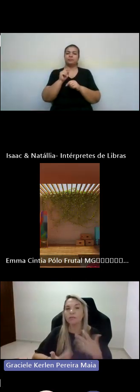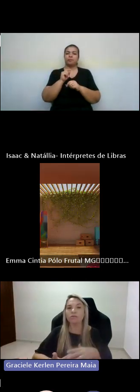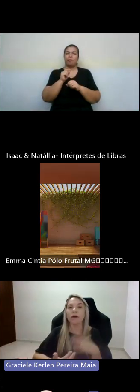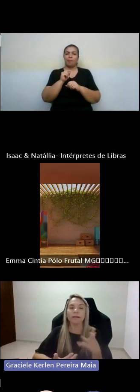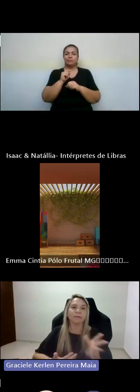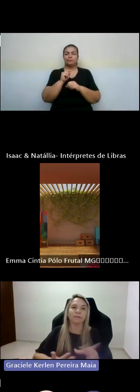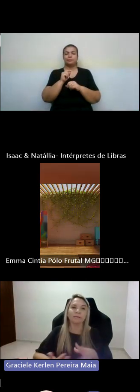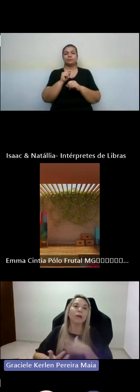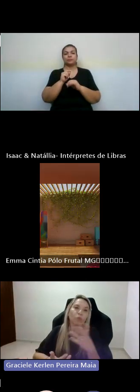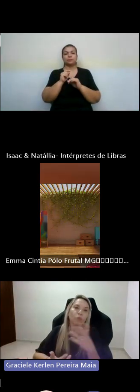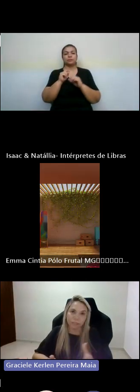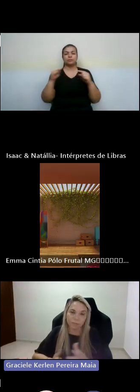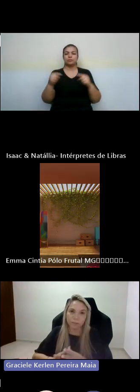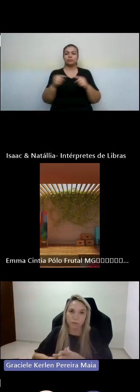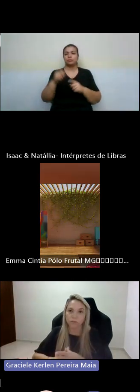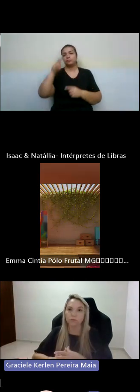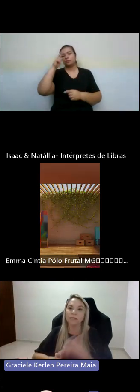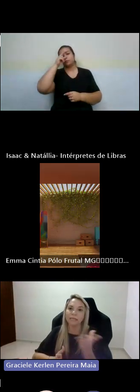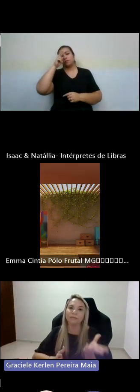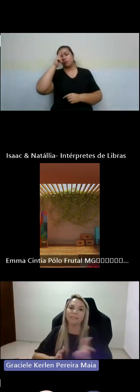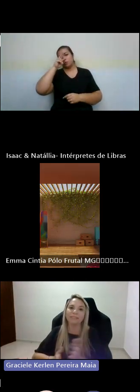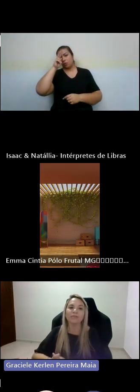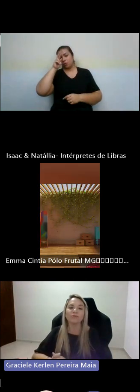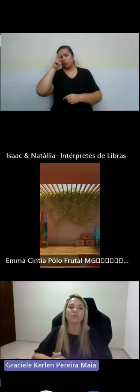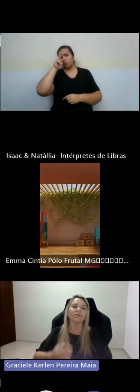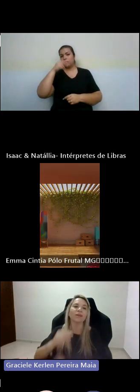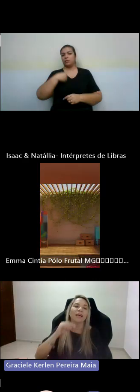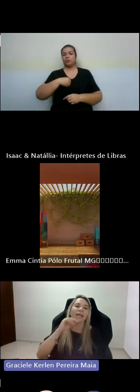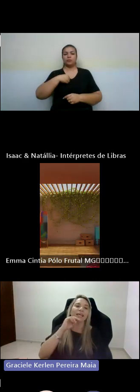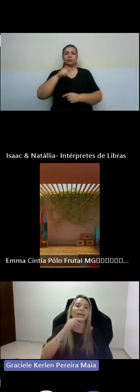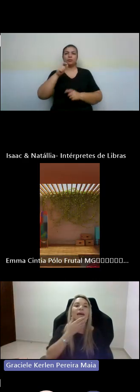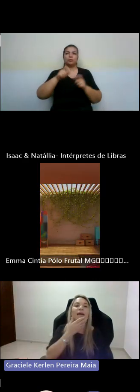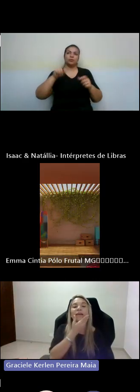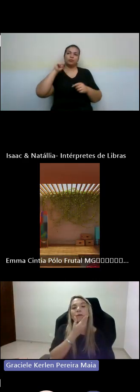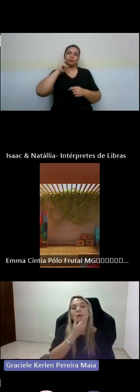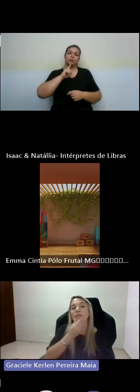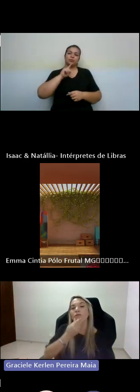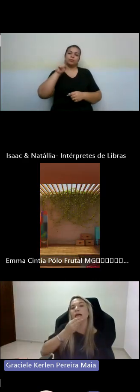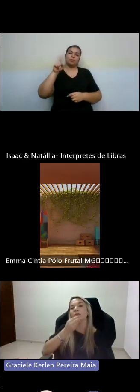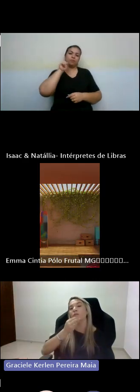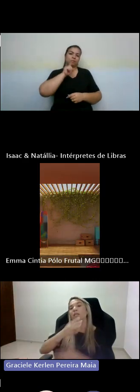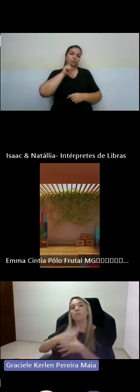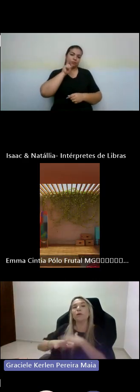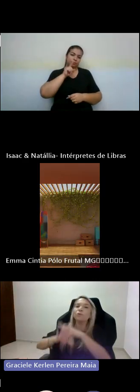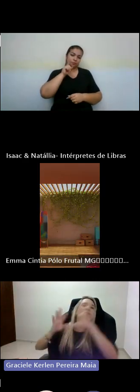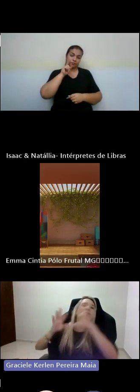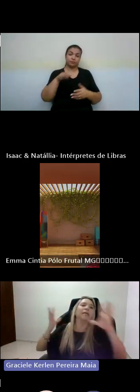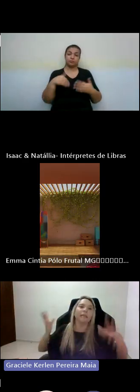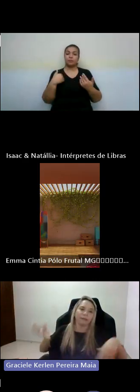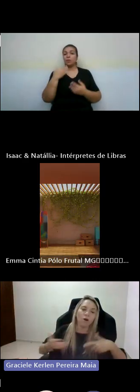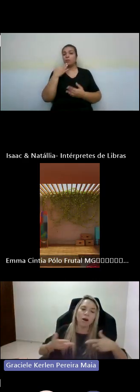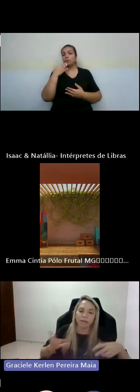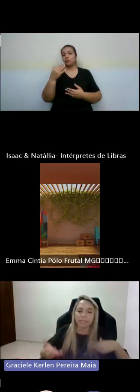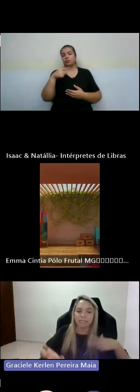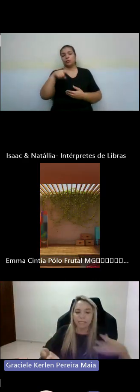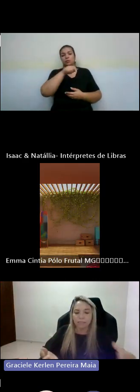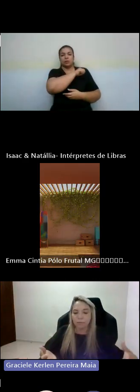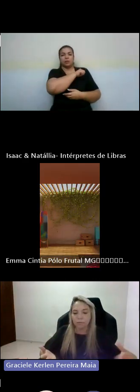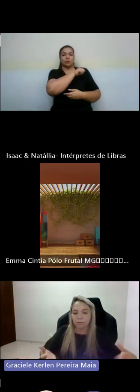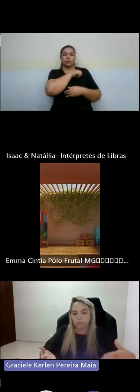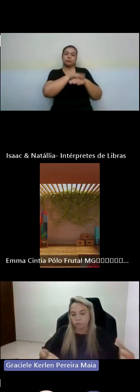muito da história da luta das pessoas surdas lá nos Estados Unidos. E aí eu pedi aos alunos para eles produzirem, agora,